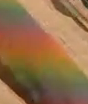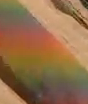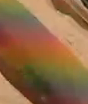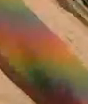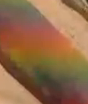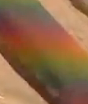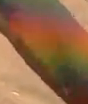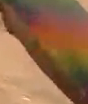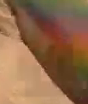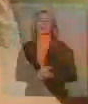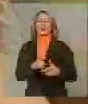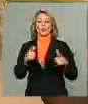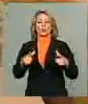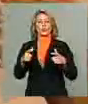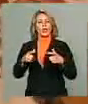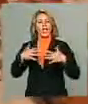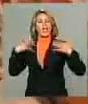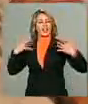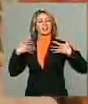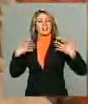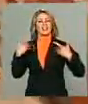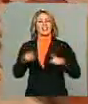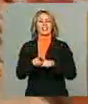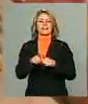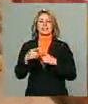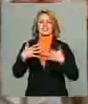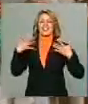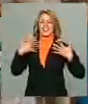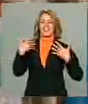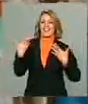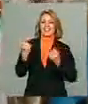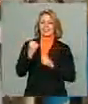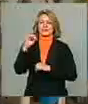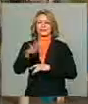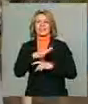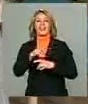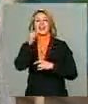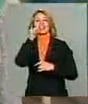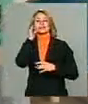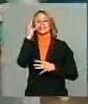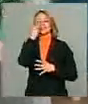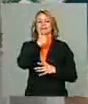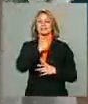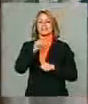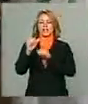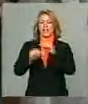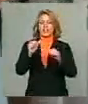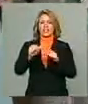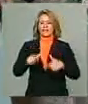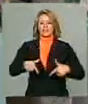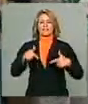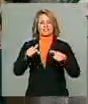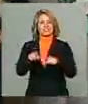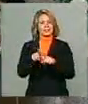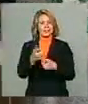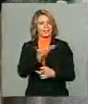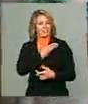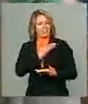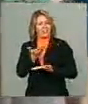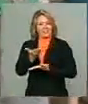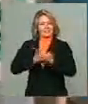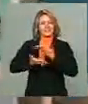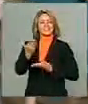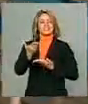maravilhosas num ambiente Alegre e descontraído essas belas senhoras renovam e reforçam os laços de